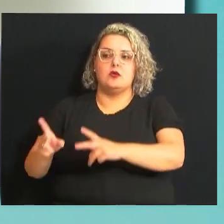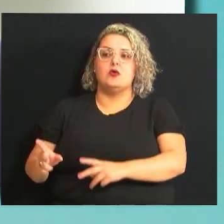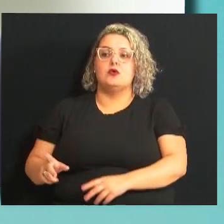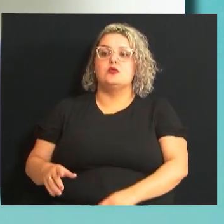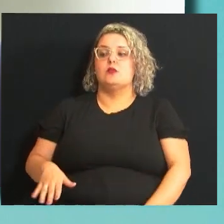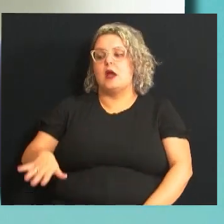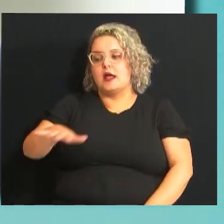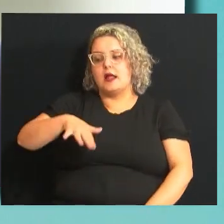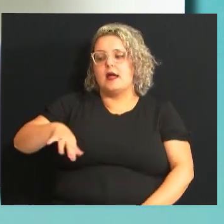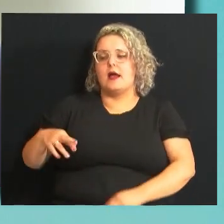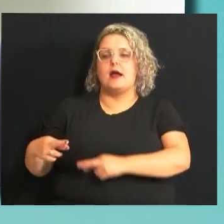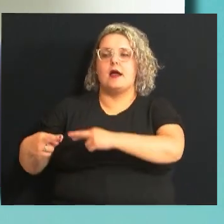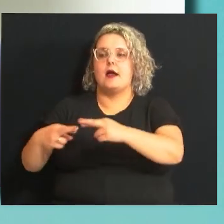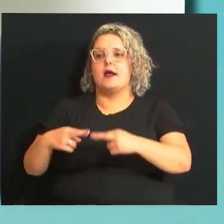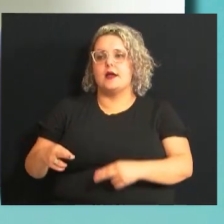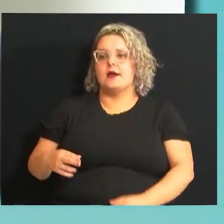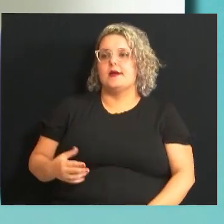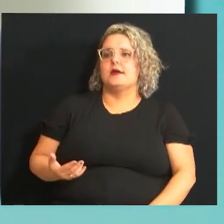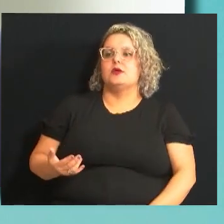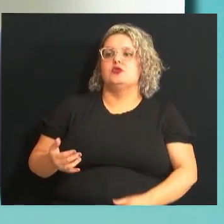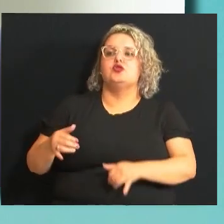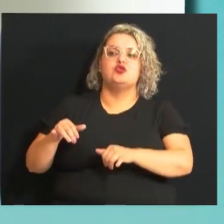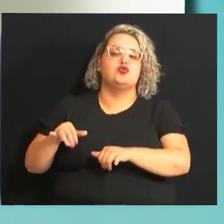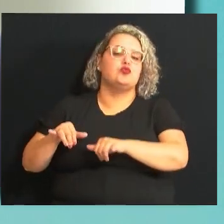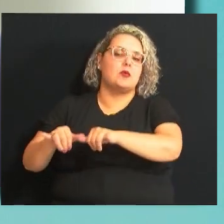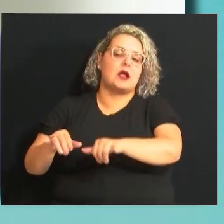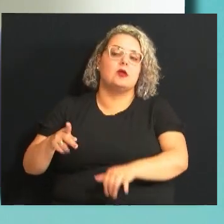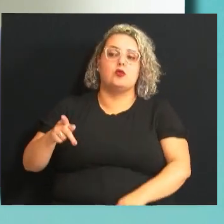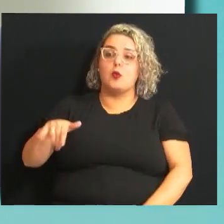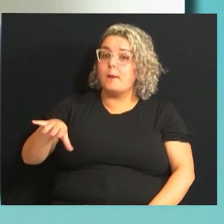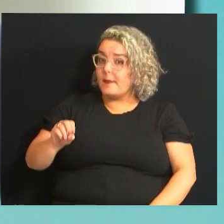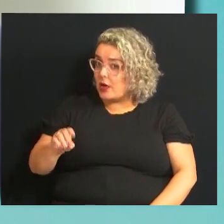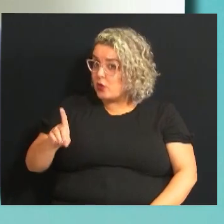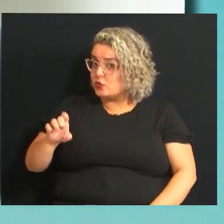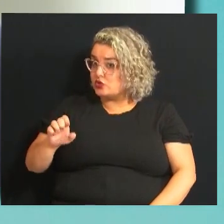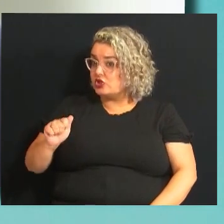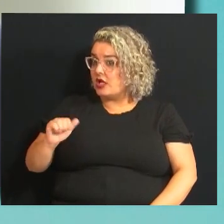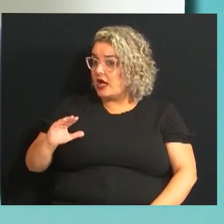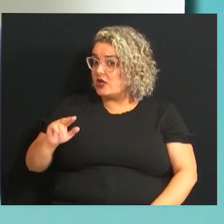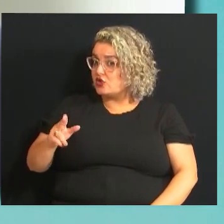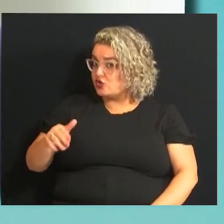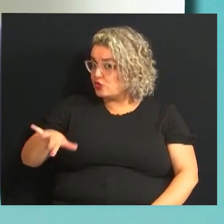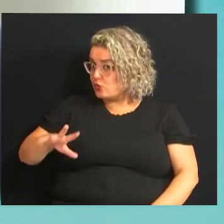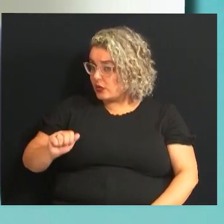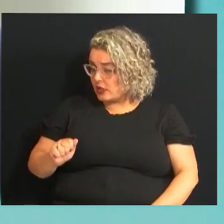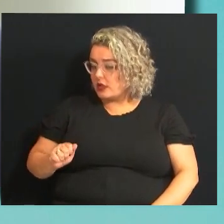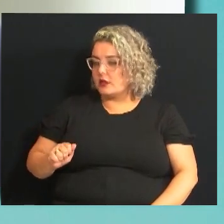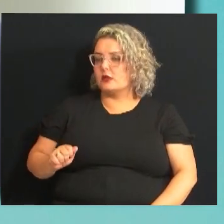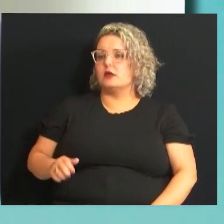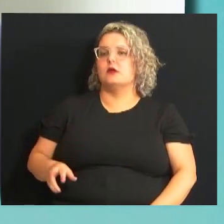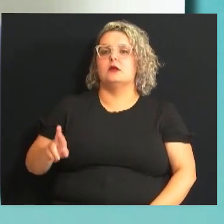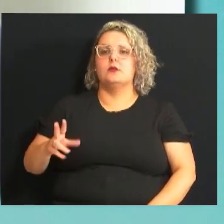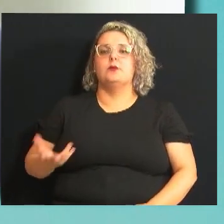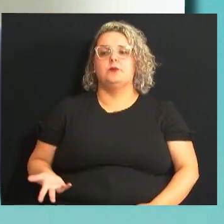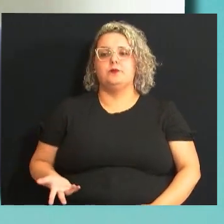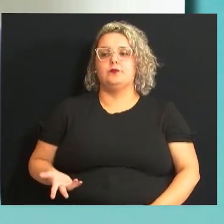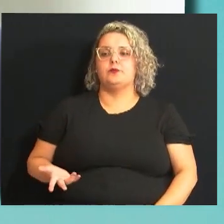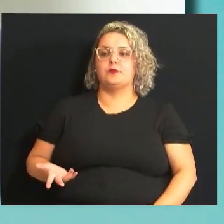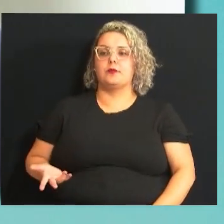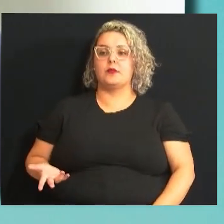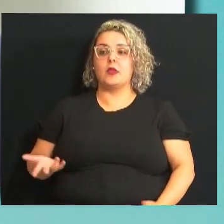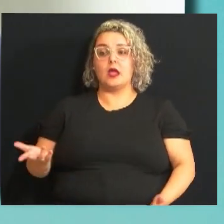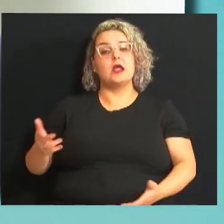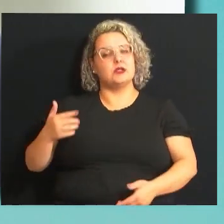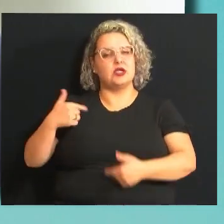James Delivery, que é um aplicativo de delivery que foi vendido para o Grupo Pão de Açúcar. Então, ele já trabalhava com varejo alimentar há um bom tempo, e a gente vinha se provocando